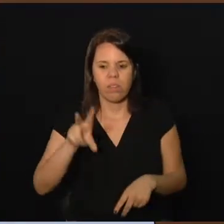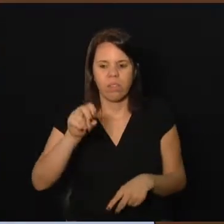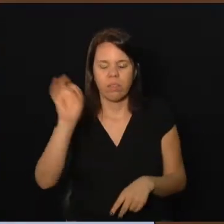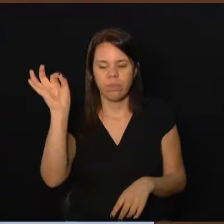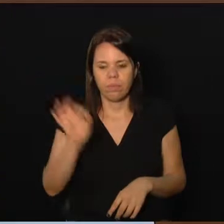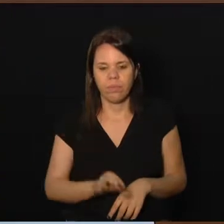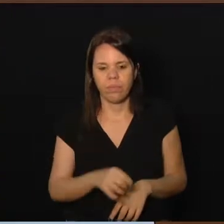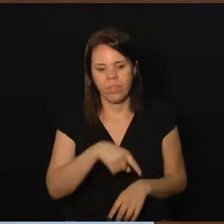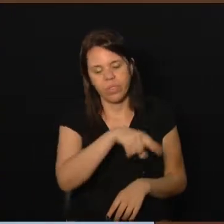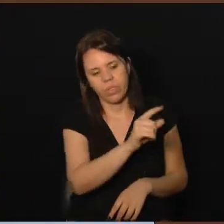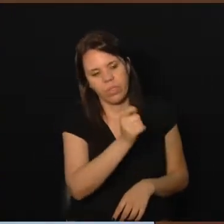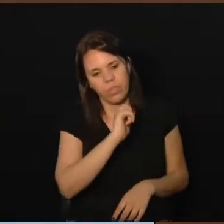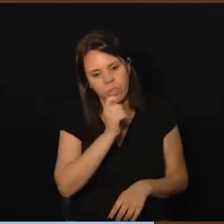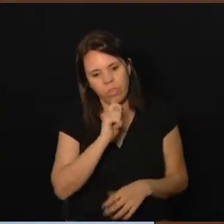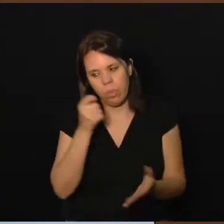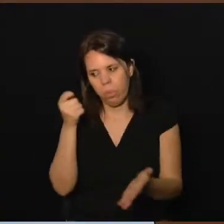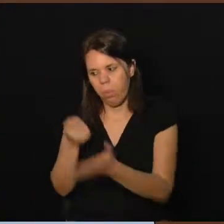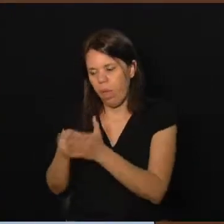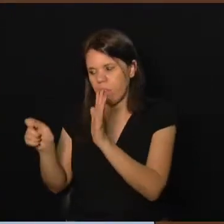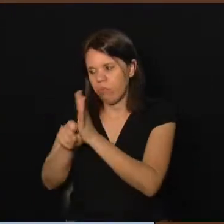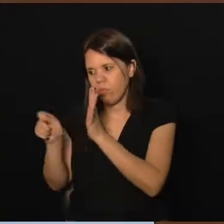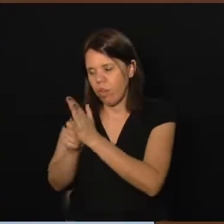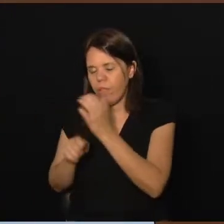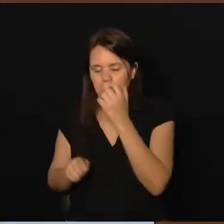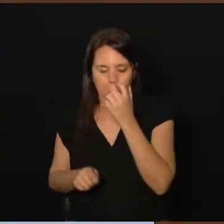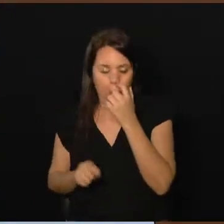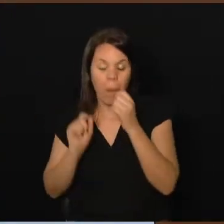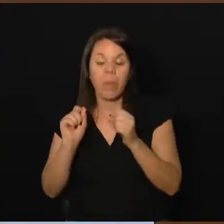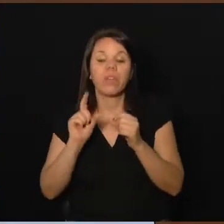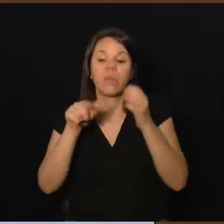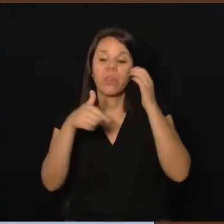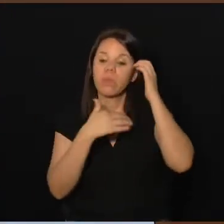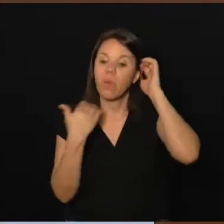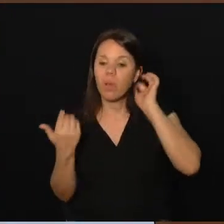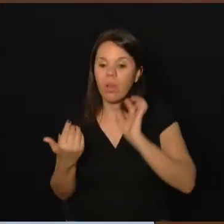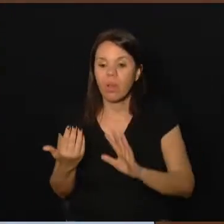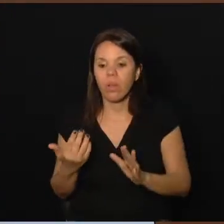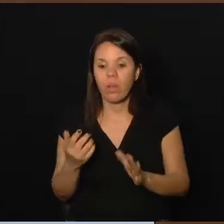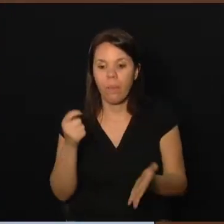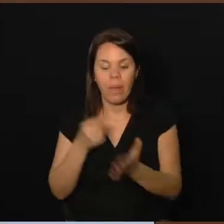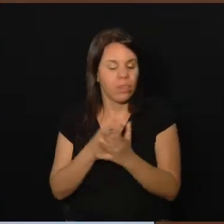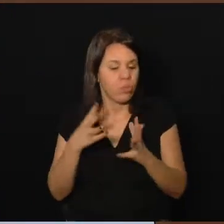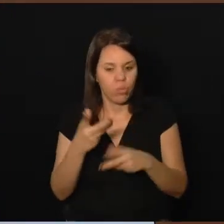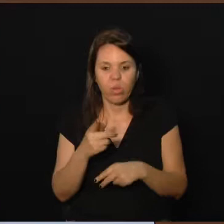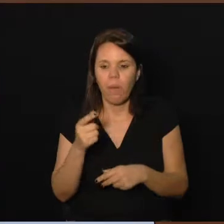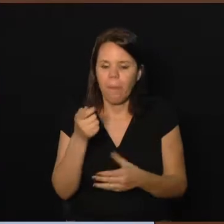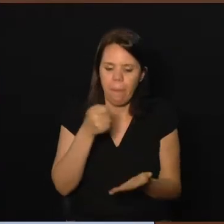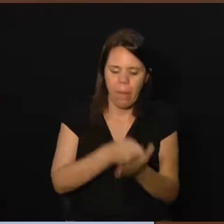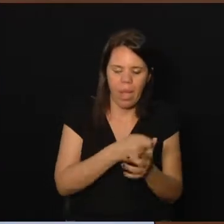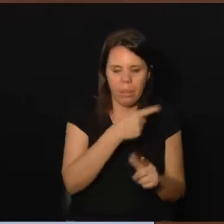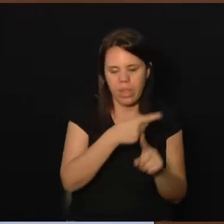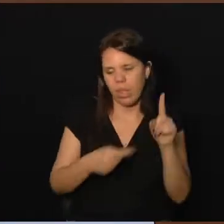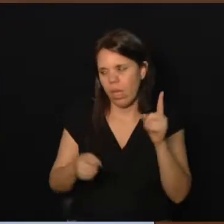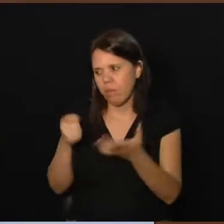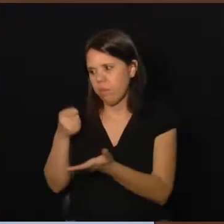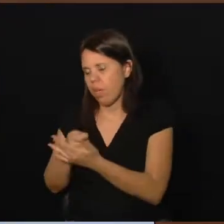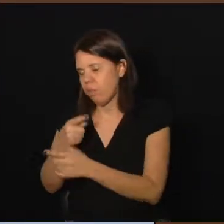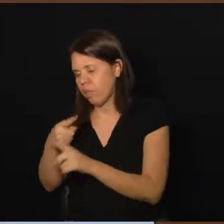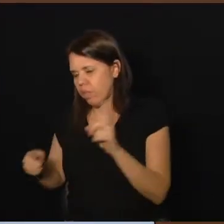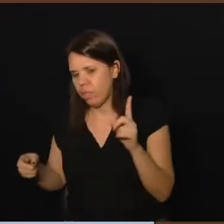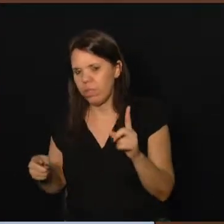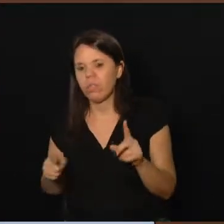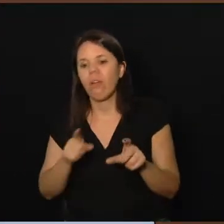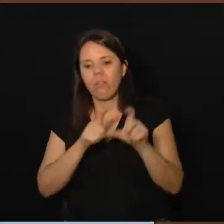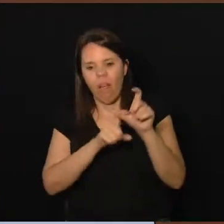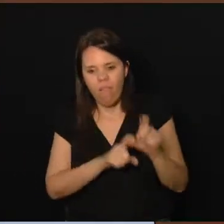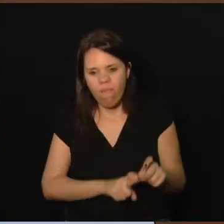droga, 50% paga o tráfico, para não morrer. Em vez dele pagar tudo, ele vai pagando sem metade, porque ele é dependente, ele precisa da